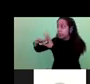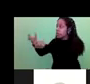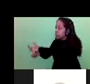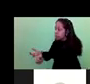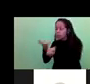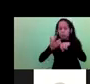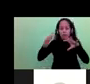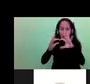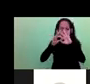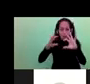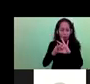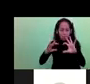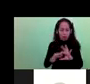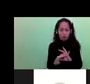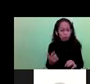sem articulação,